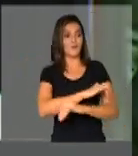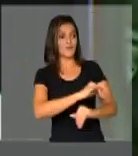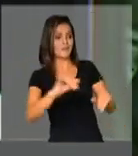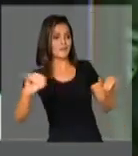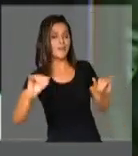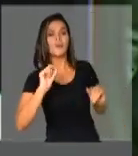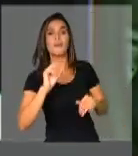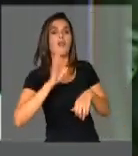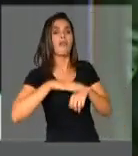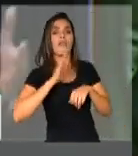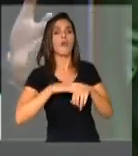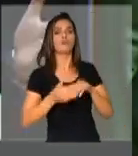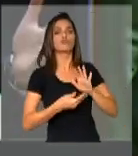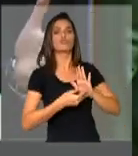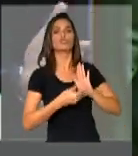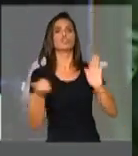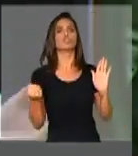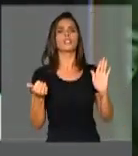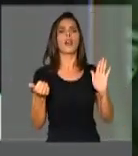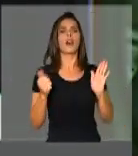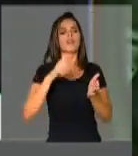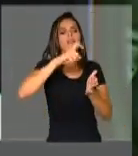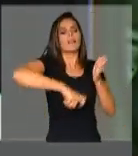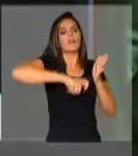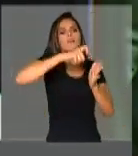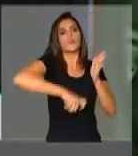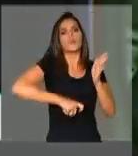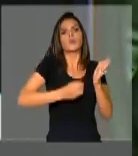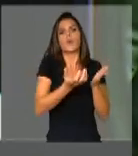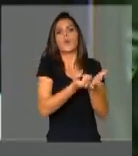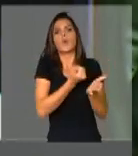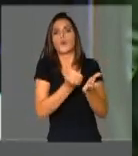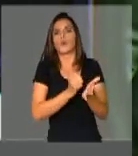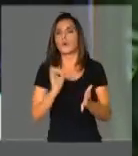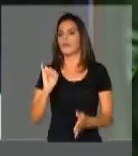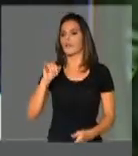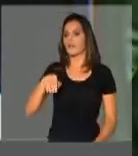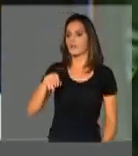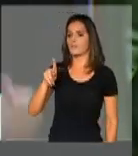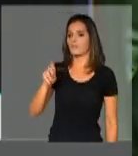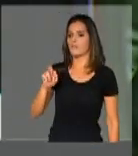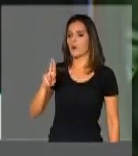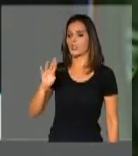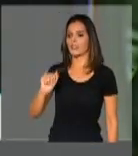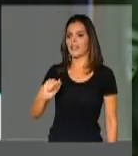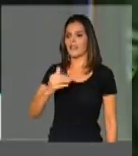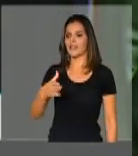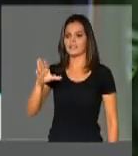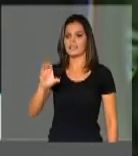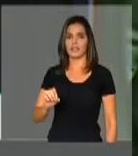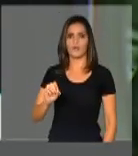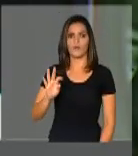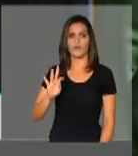retirada de tributos da importação de trigo americano,